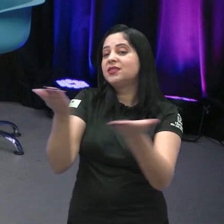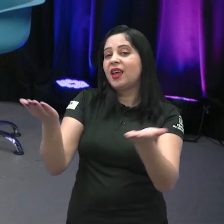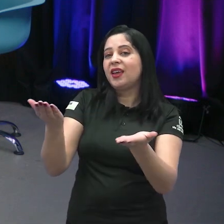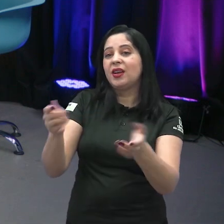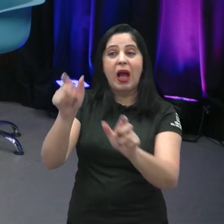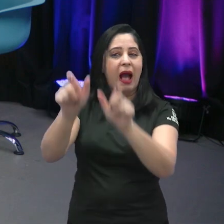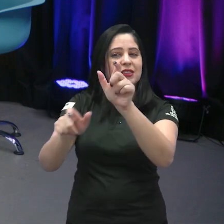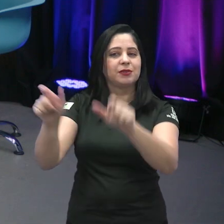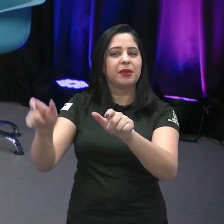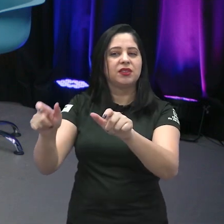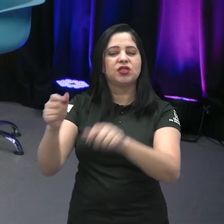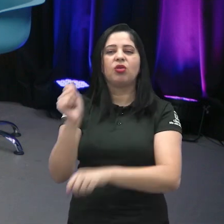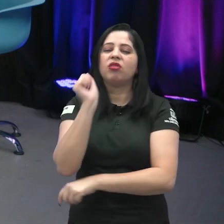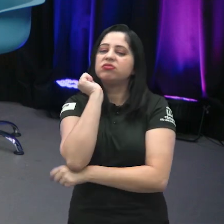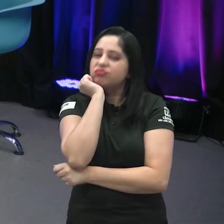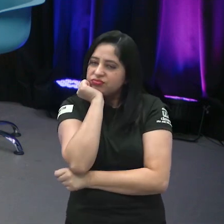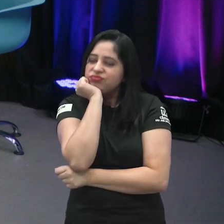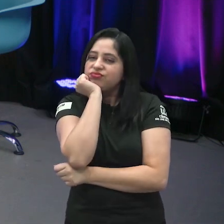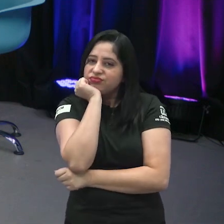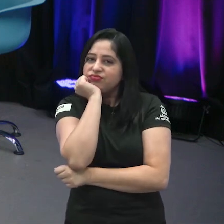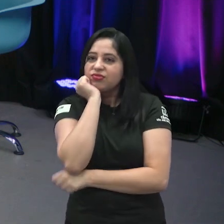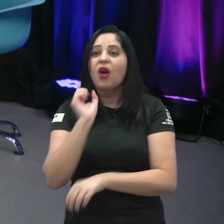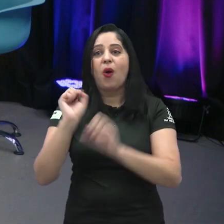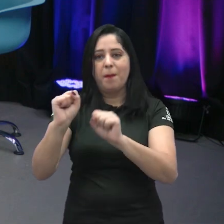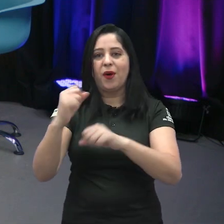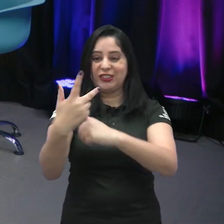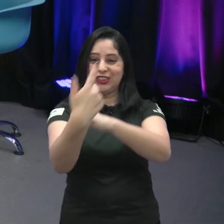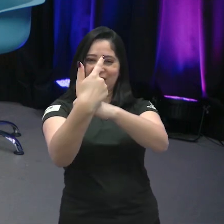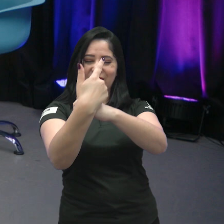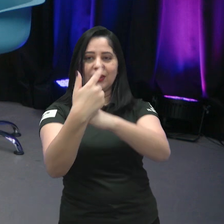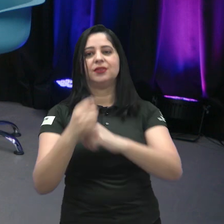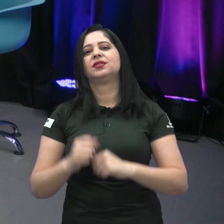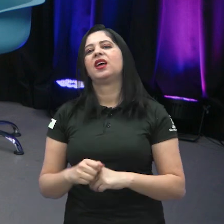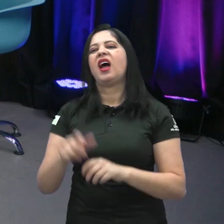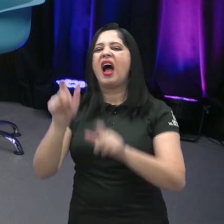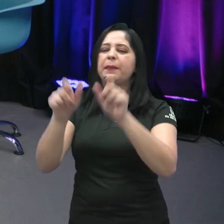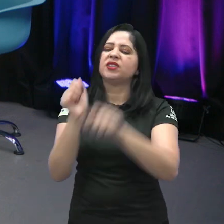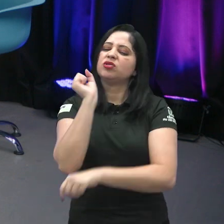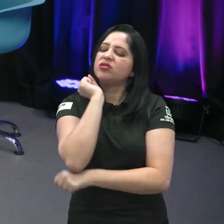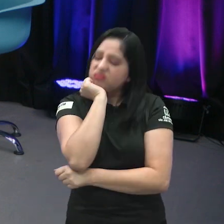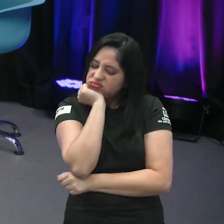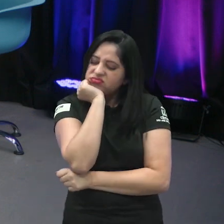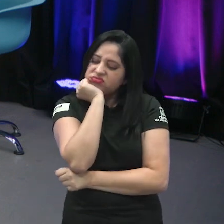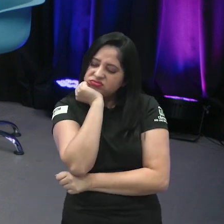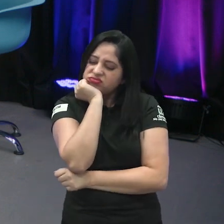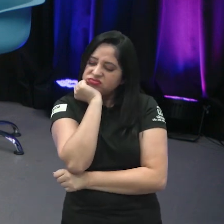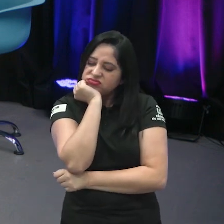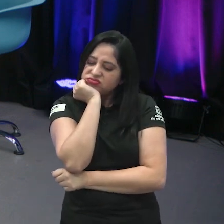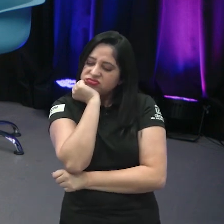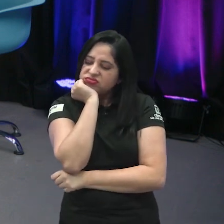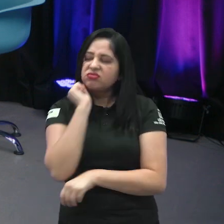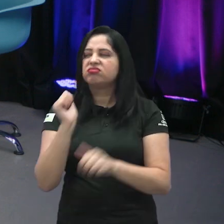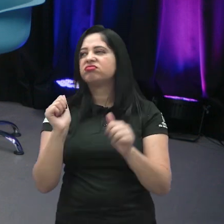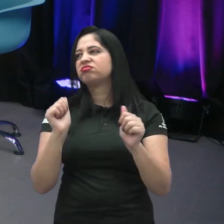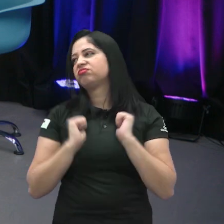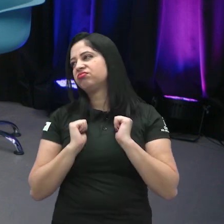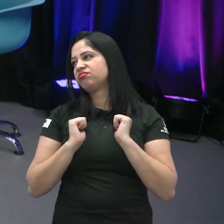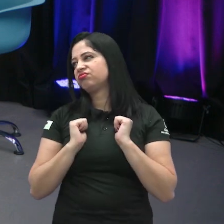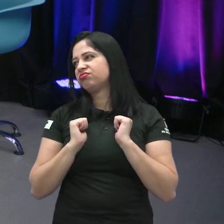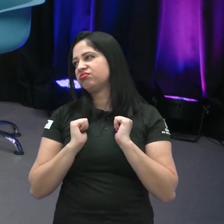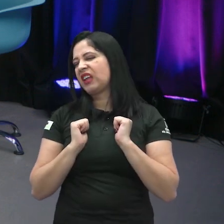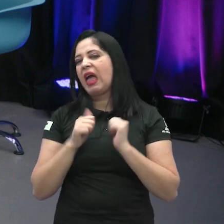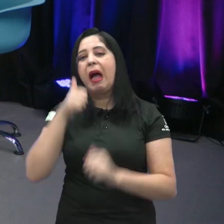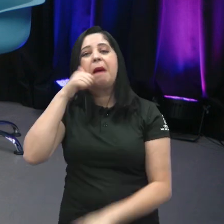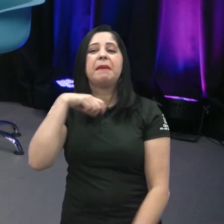gostaria de deixar para quem está lá em casa? Você pode olhar para essa câmera aqui, ó. E está desmotivado, às vezes, para a prática de atividade